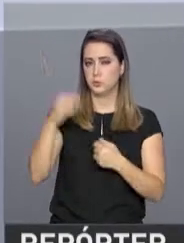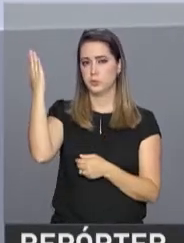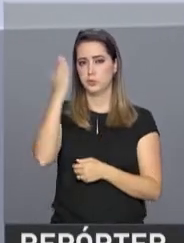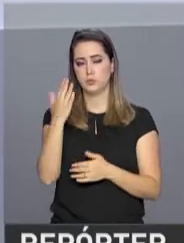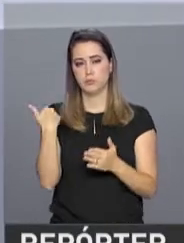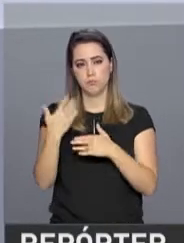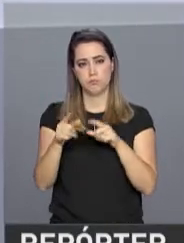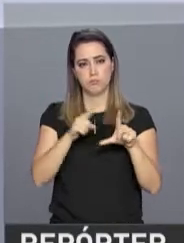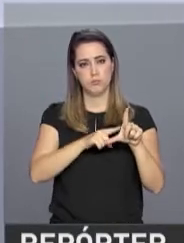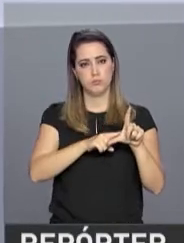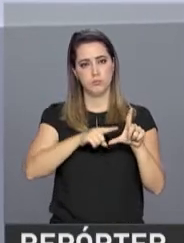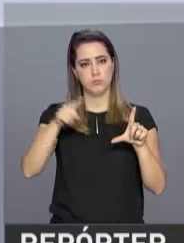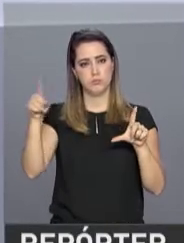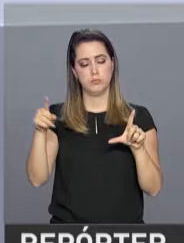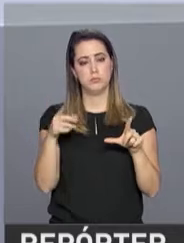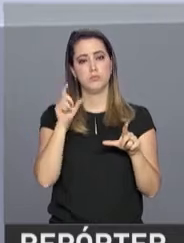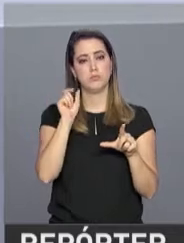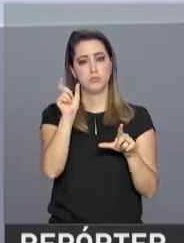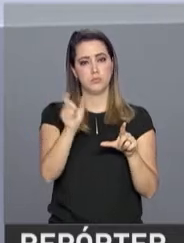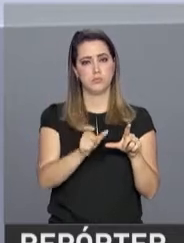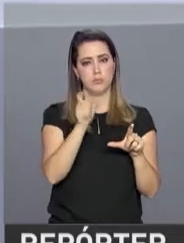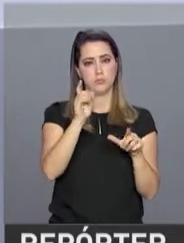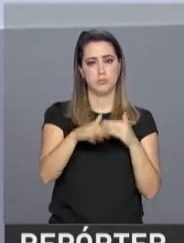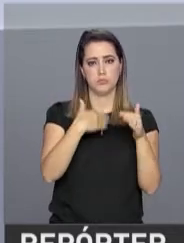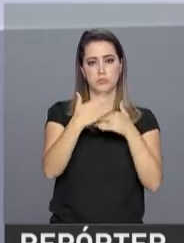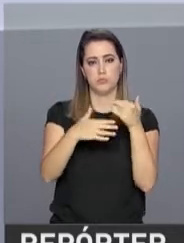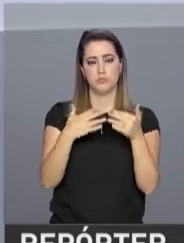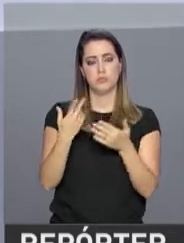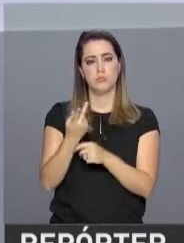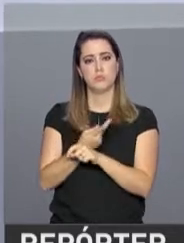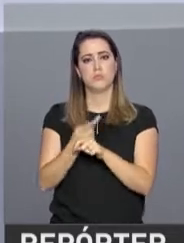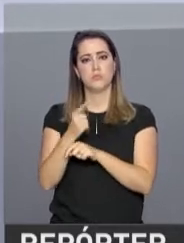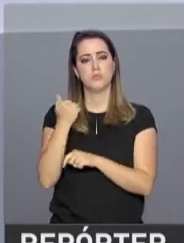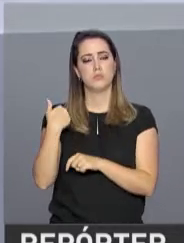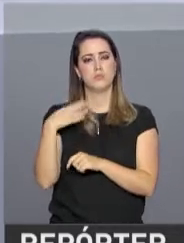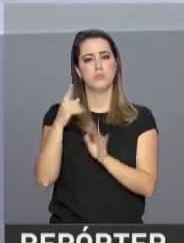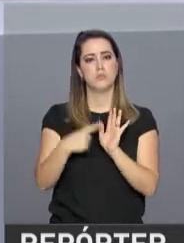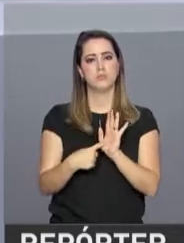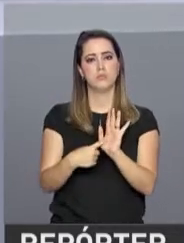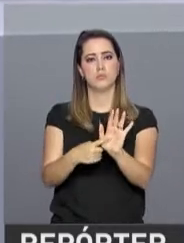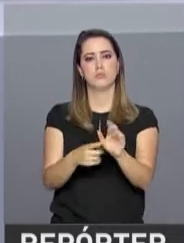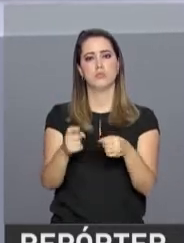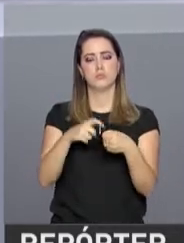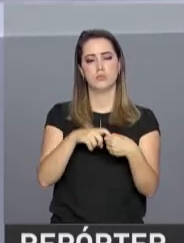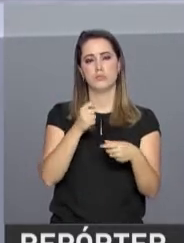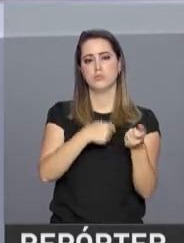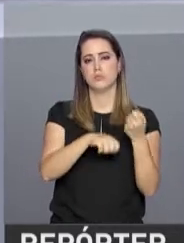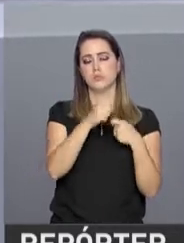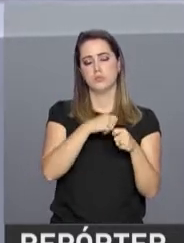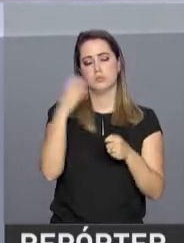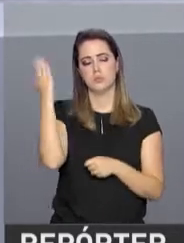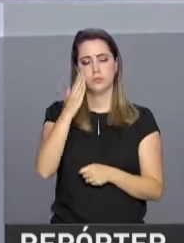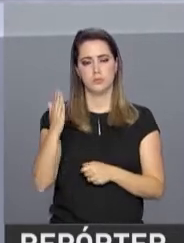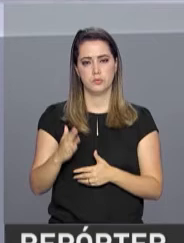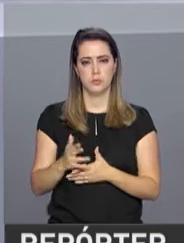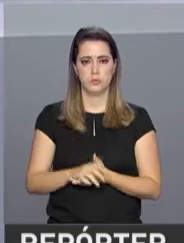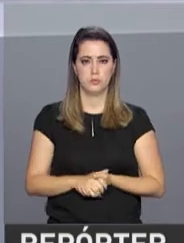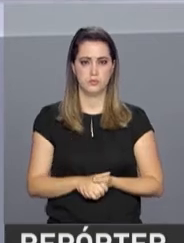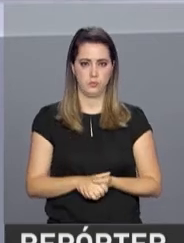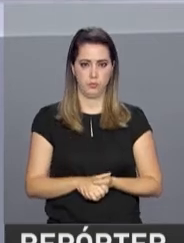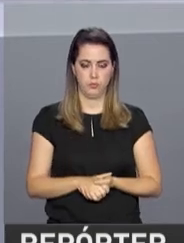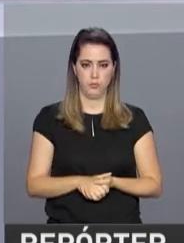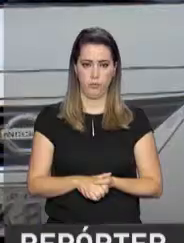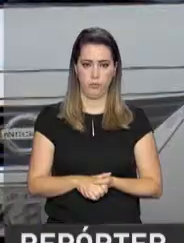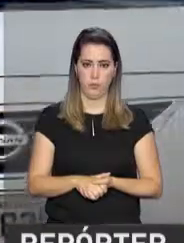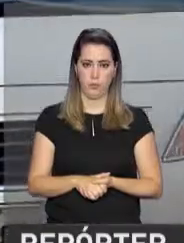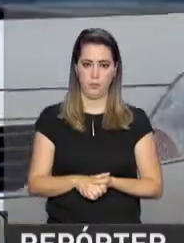em trajetória de crescimento. Segundo especialistas, o aumento na demanda é mais um dos indicadores da recuperação da economia brasileira.